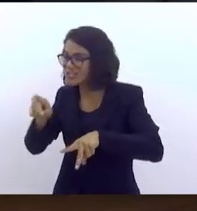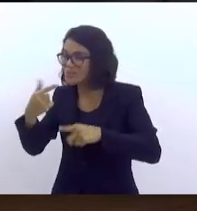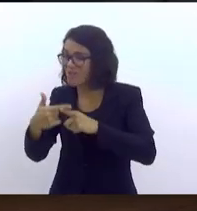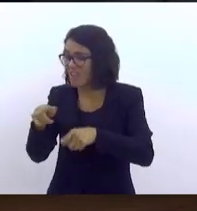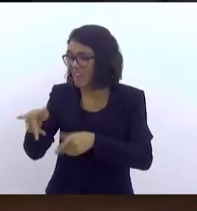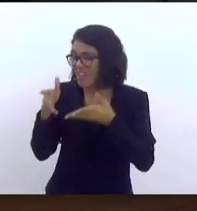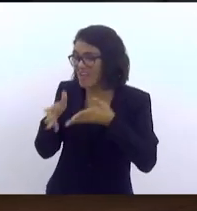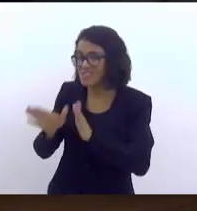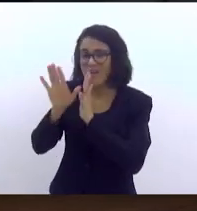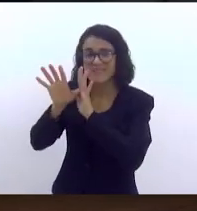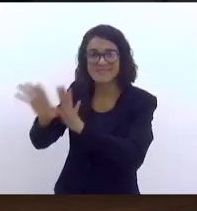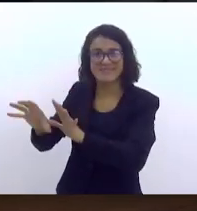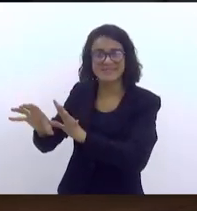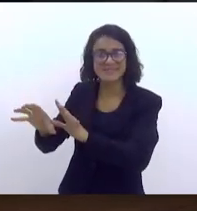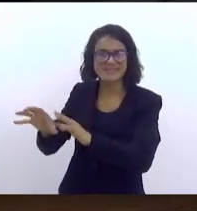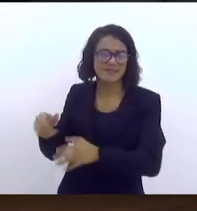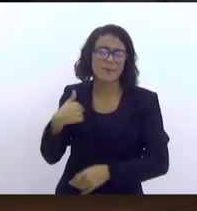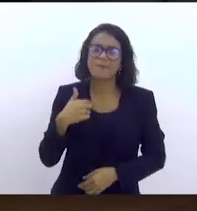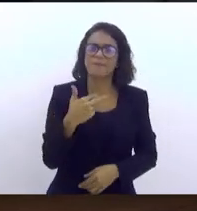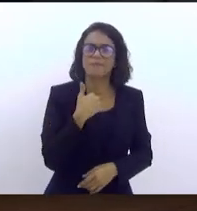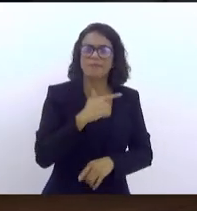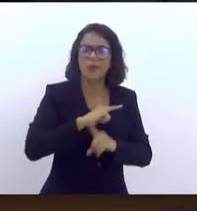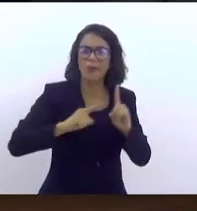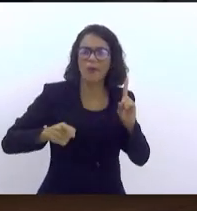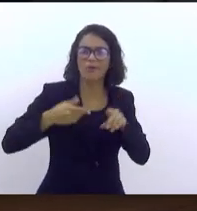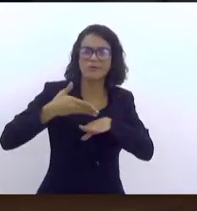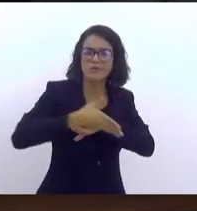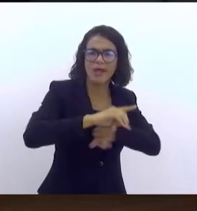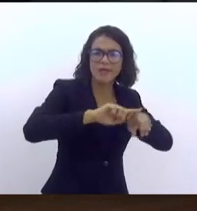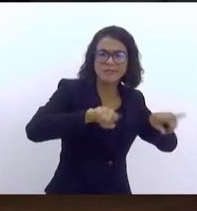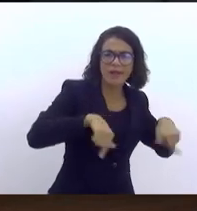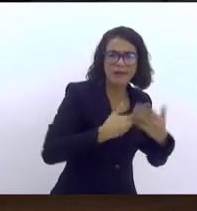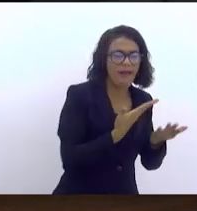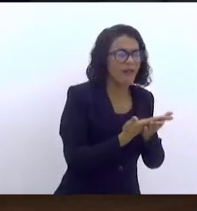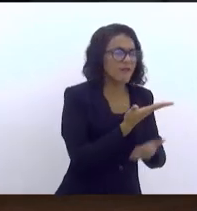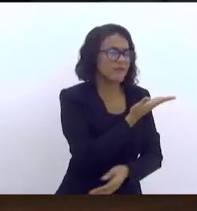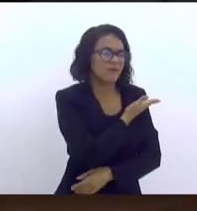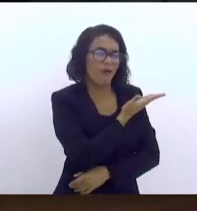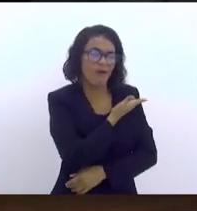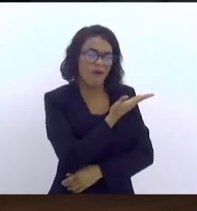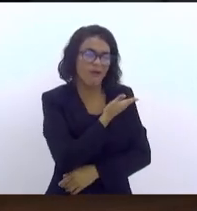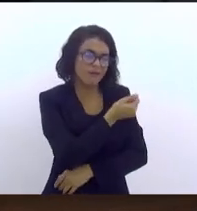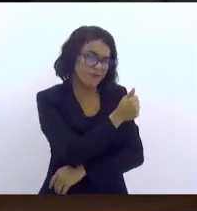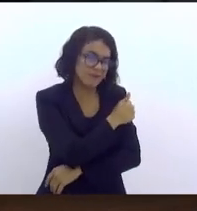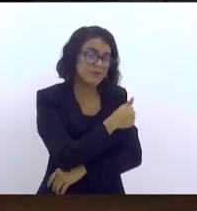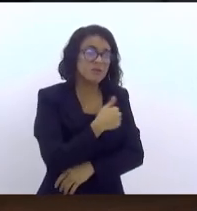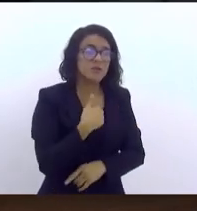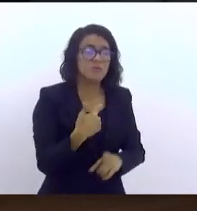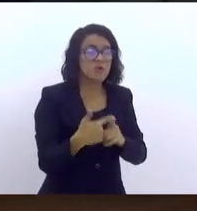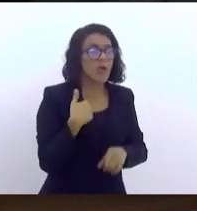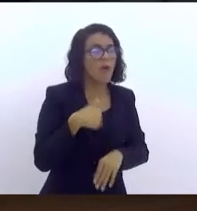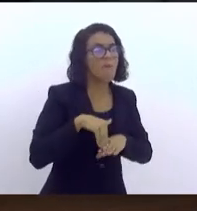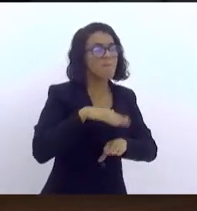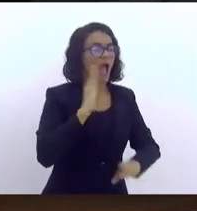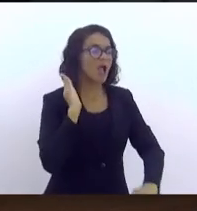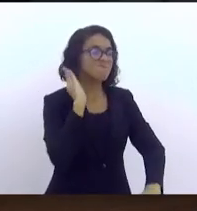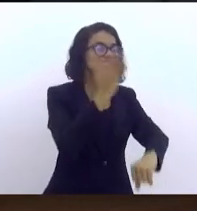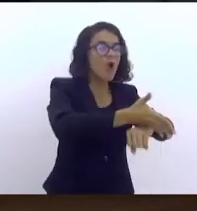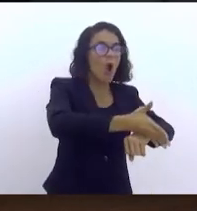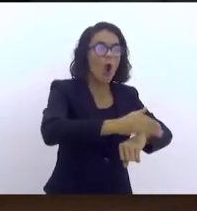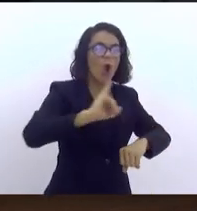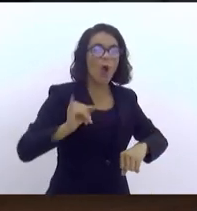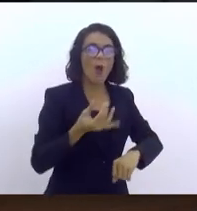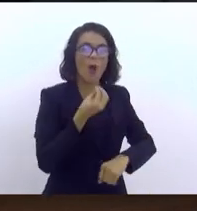nasceu daquela forma eu não posso chegar em validar o meu coleguinha porque eu tenho mais oportunidades que ele